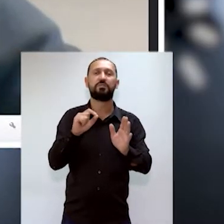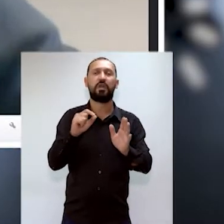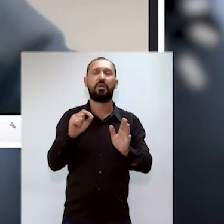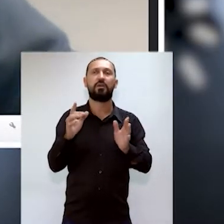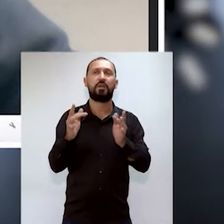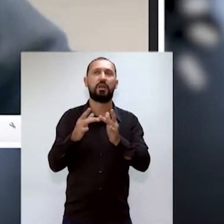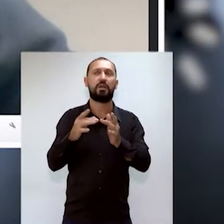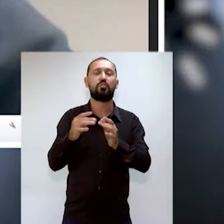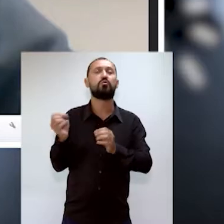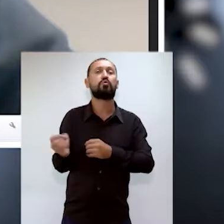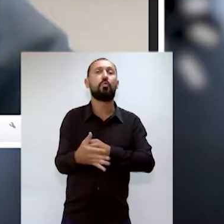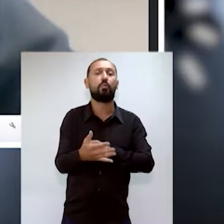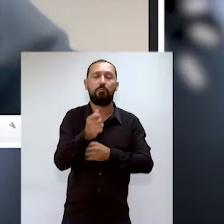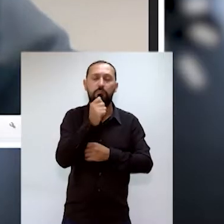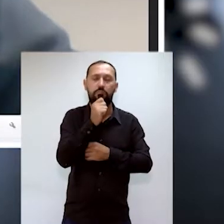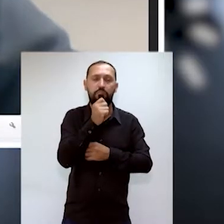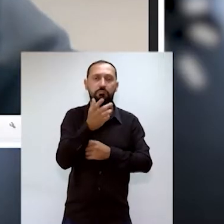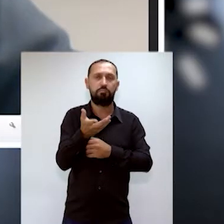sido iniciada,